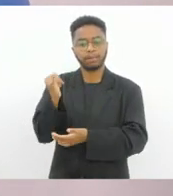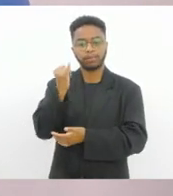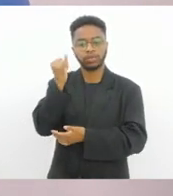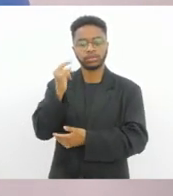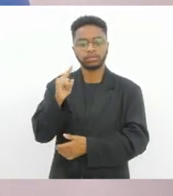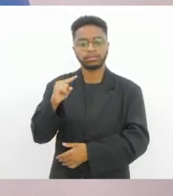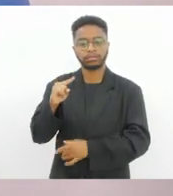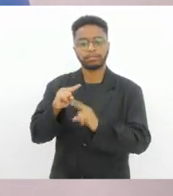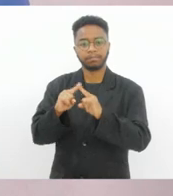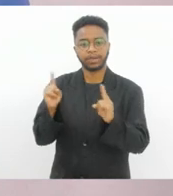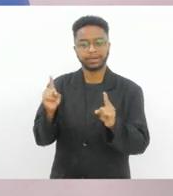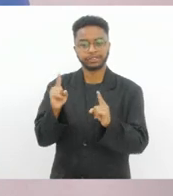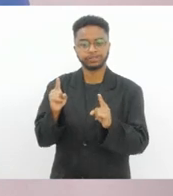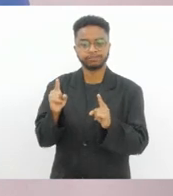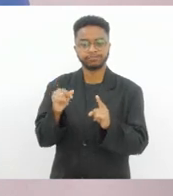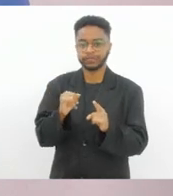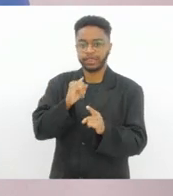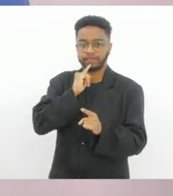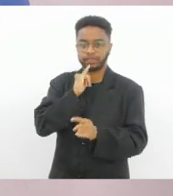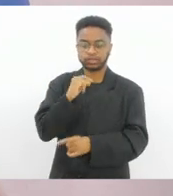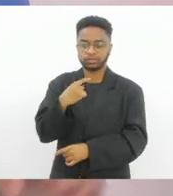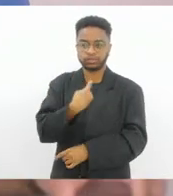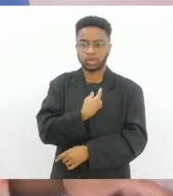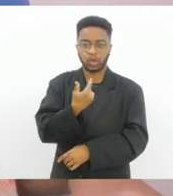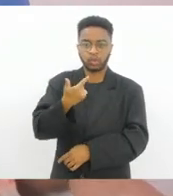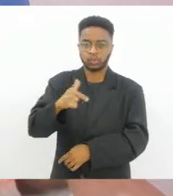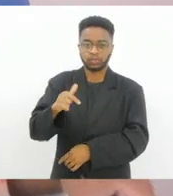que, infelizmente, a gente não tem aí